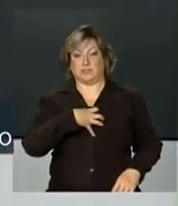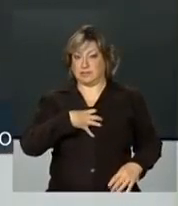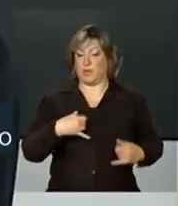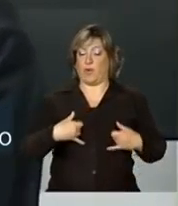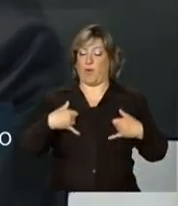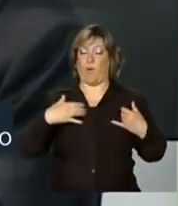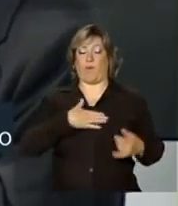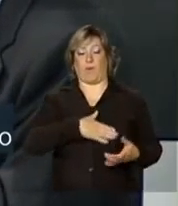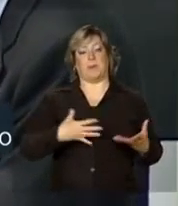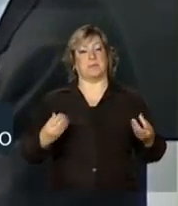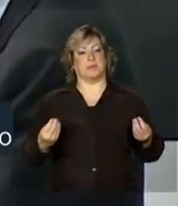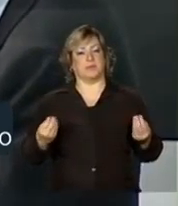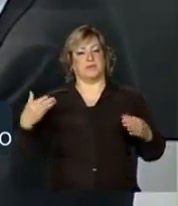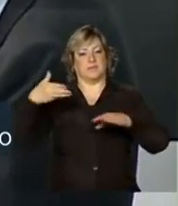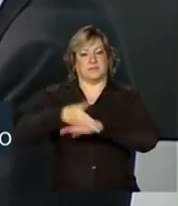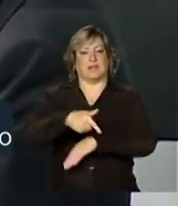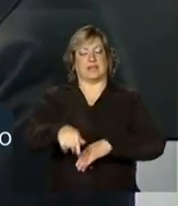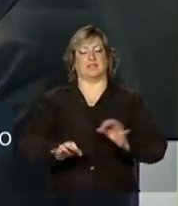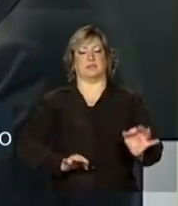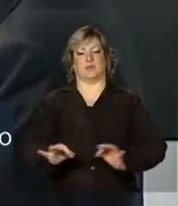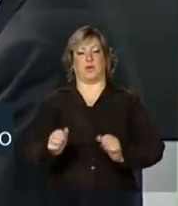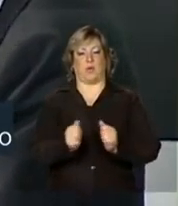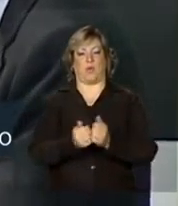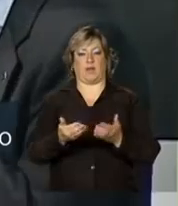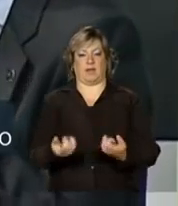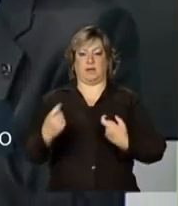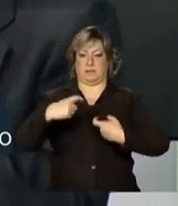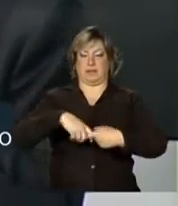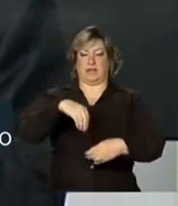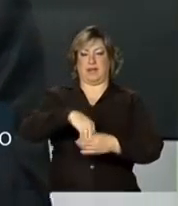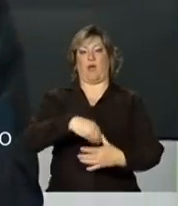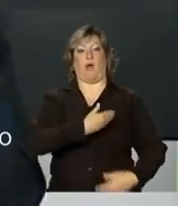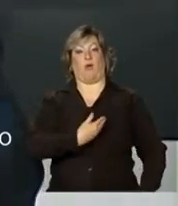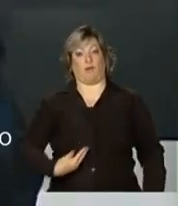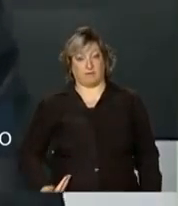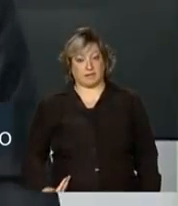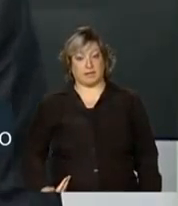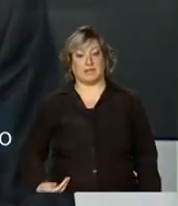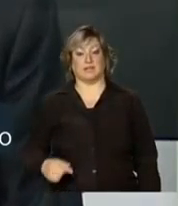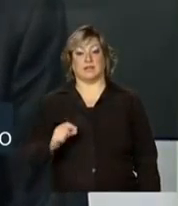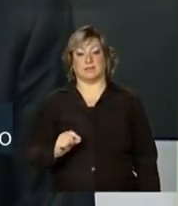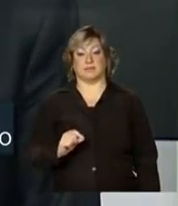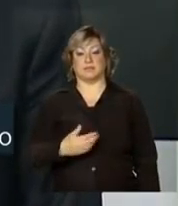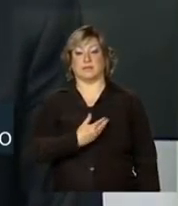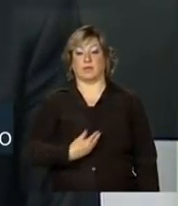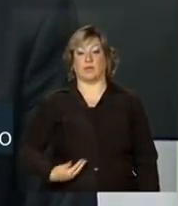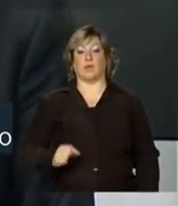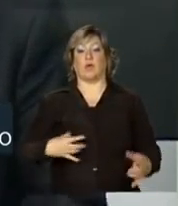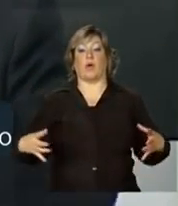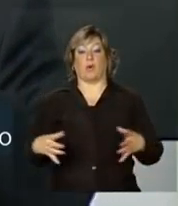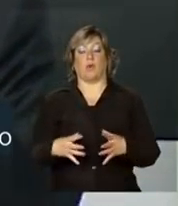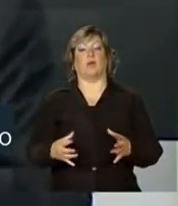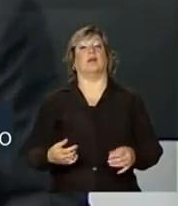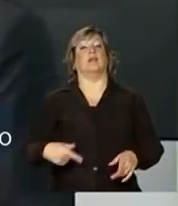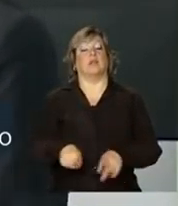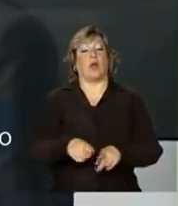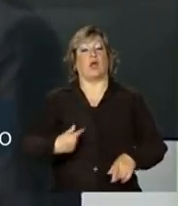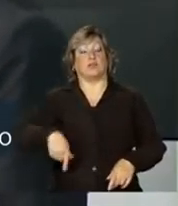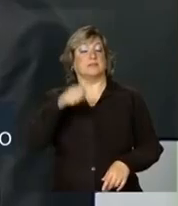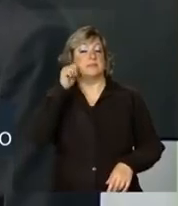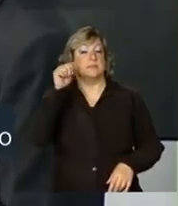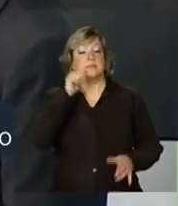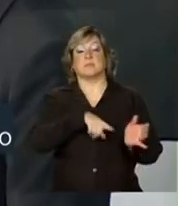poder participar desse projeto aqui, com essa parceria dentro do governo. Contamos muito com as nossas